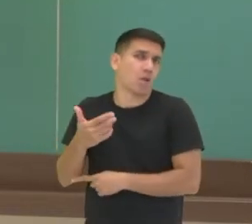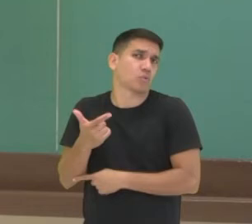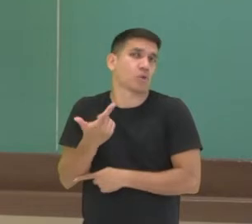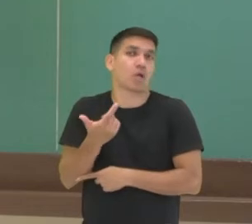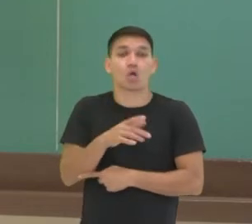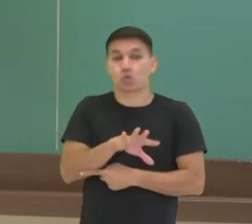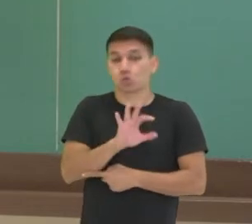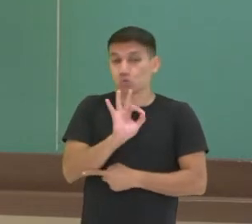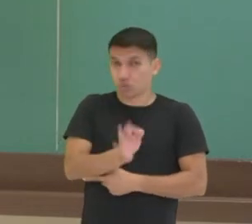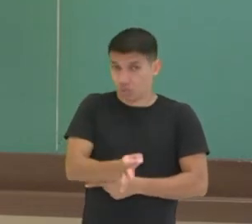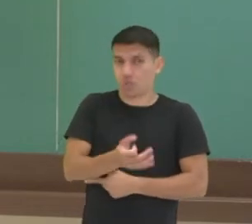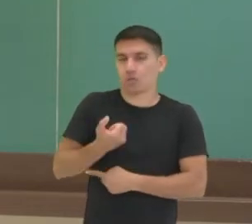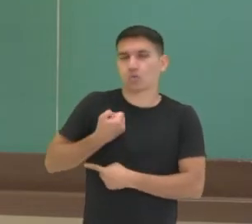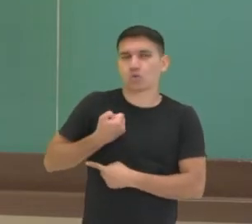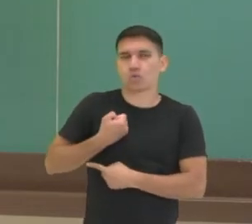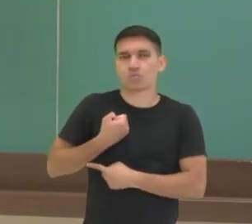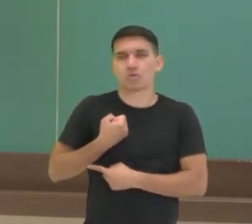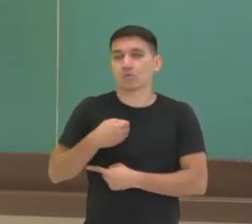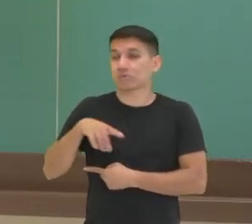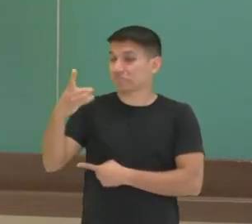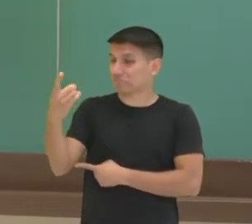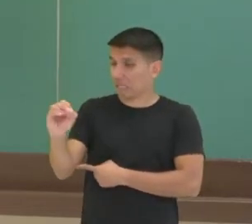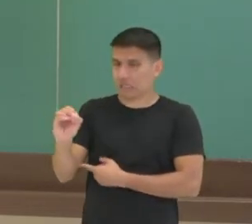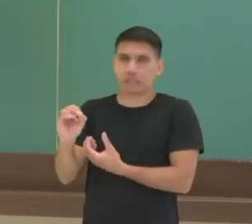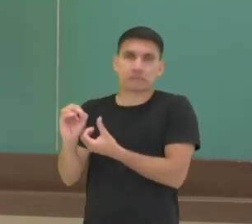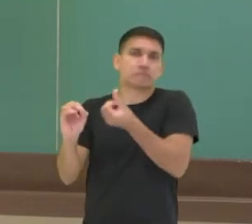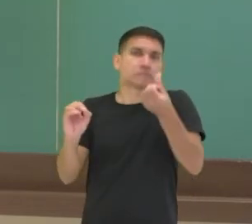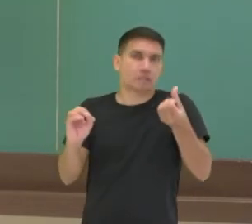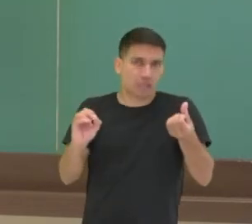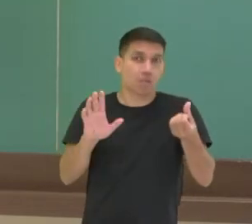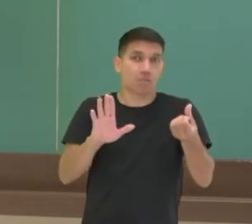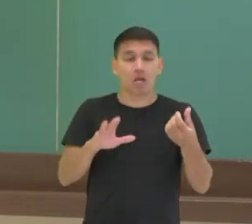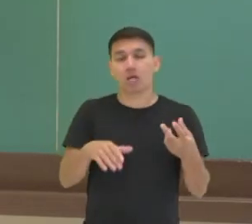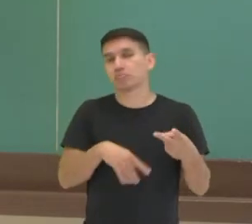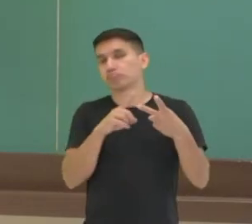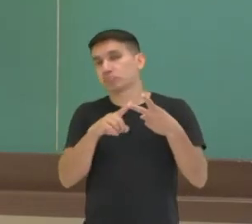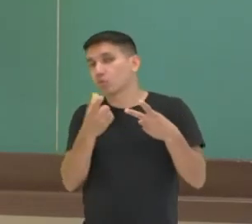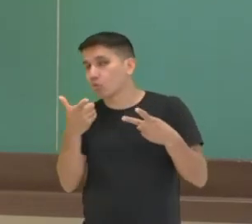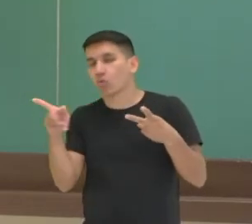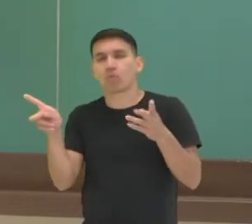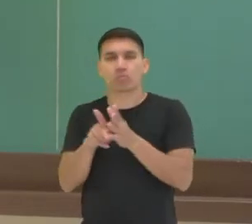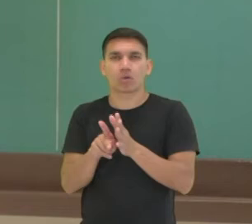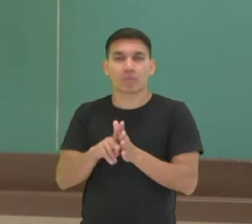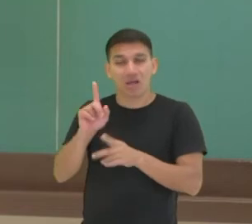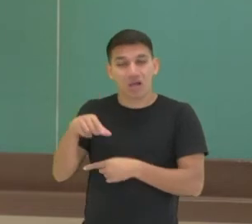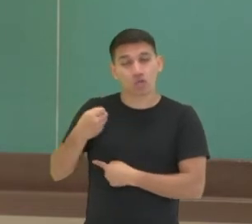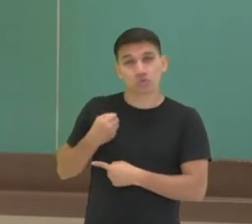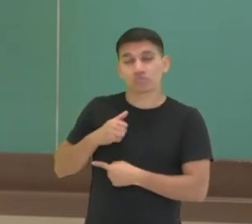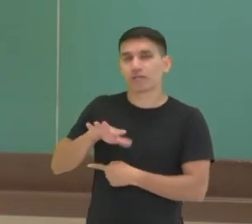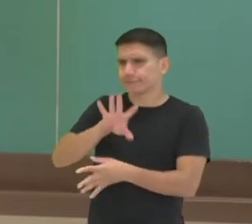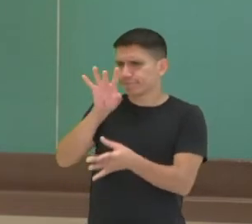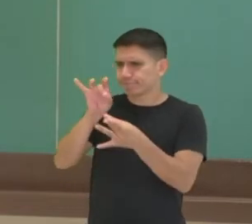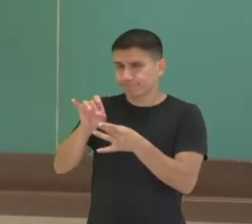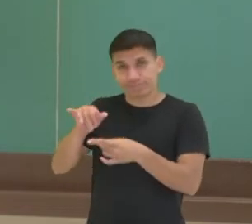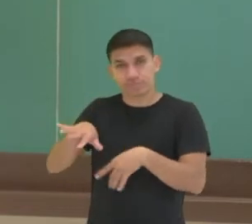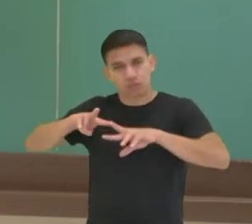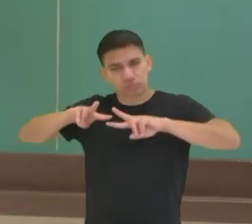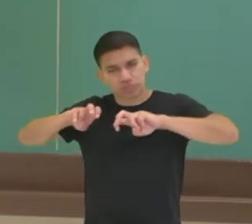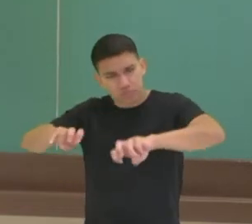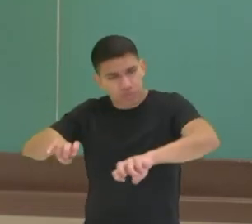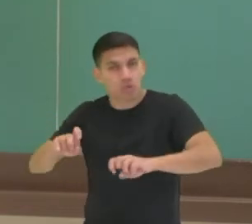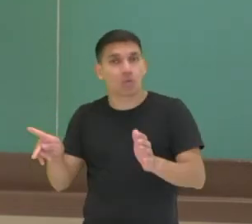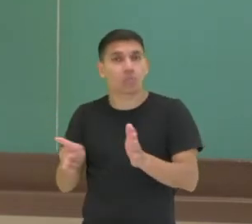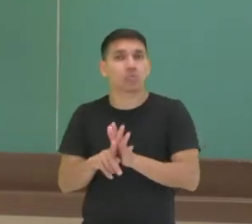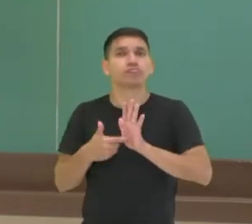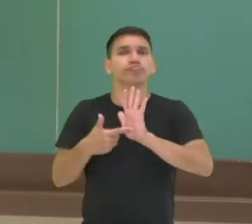né? 6 de cada 10, mas no segundo momento a gente tem um número mais preciso, né? Um dado mais concreto, que